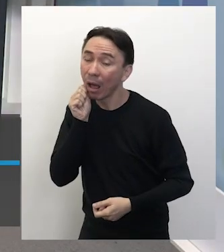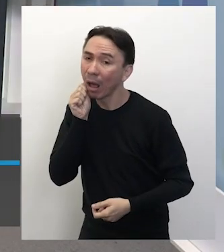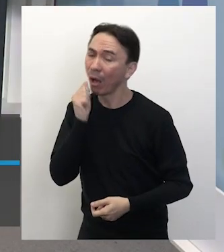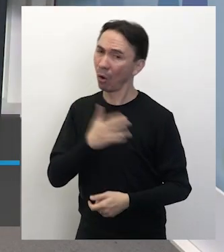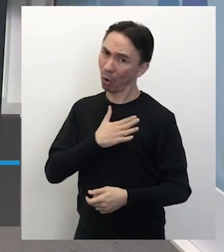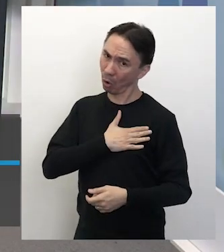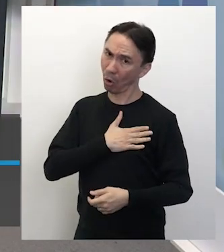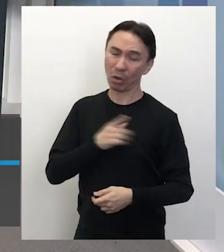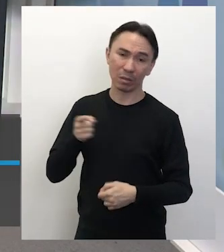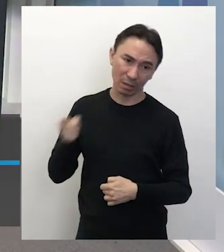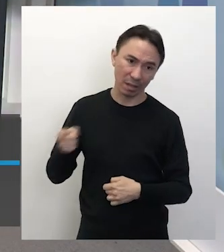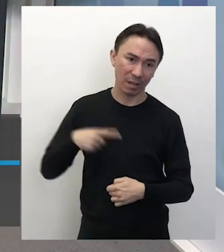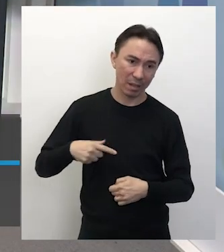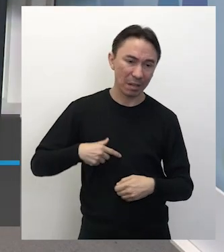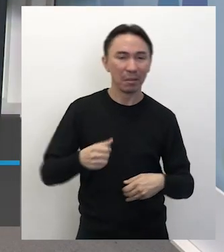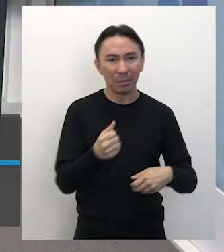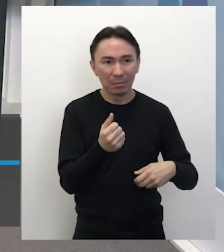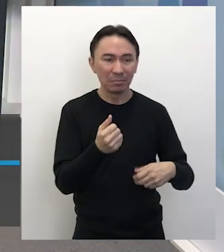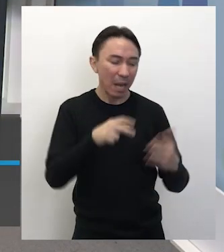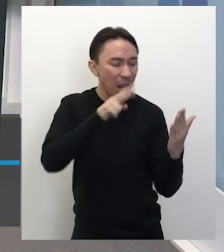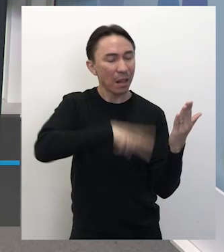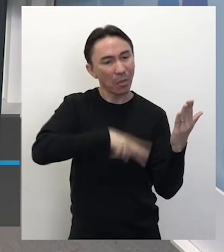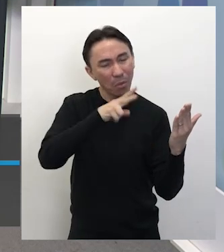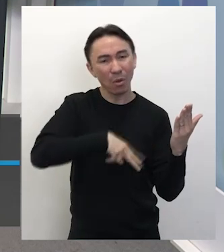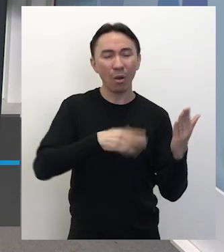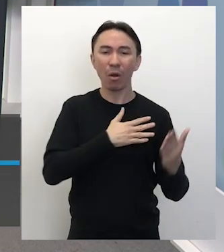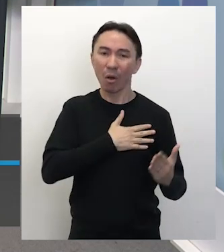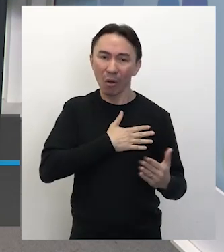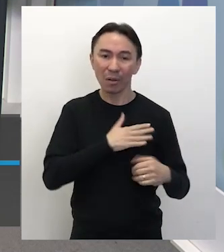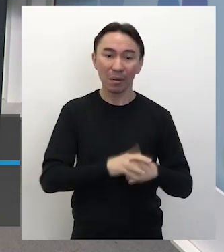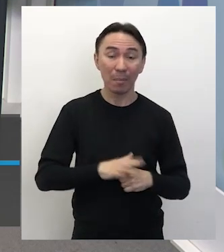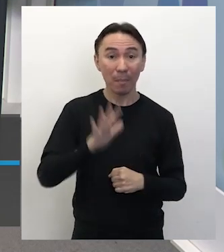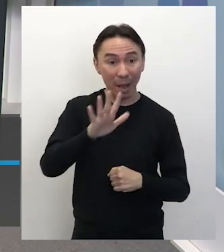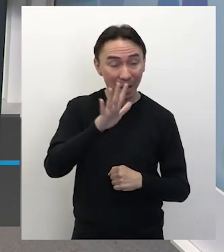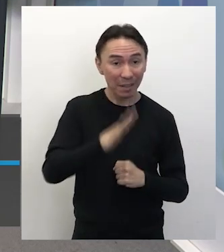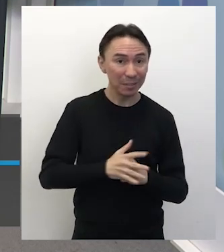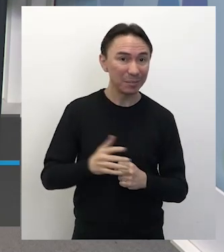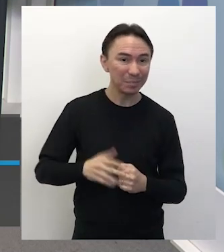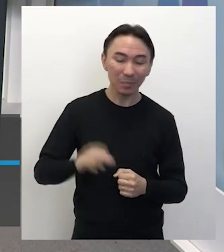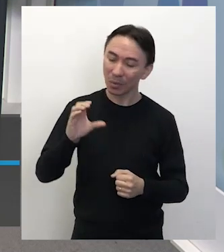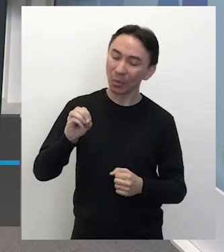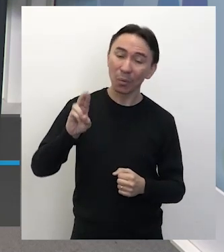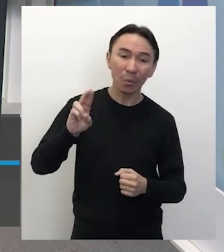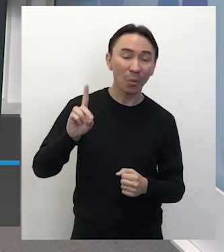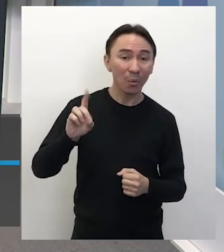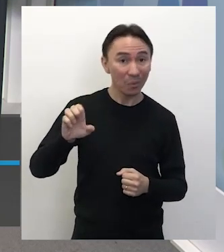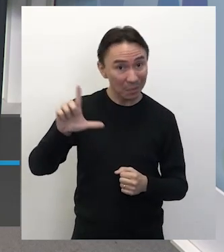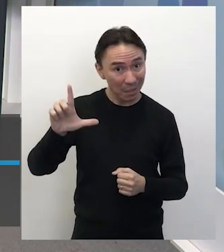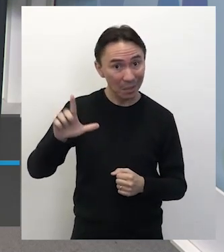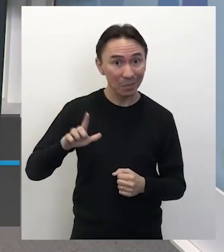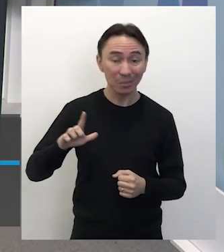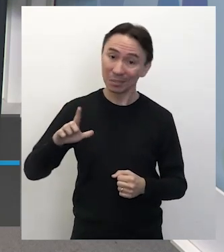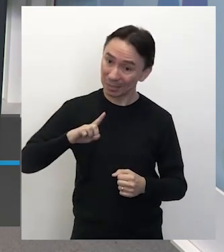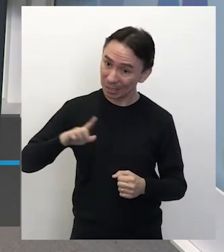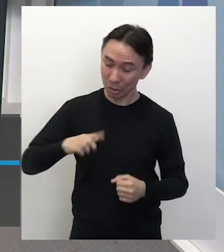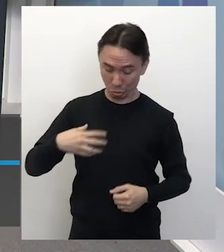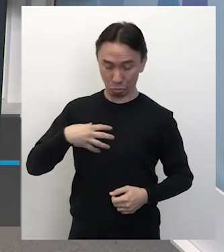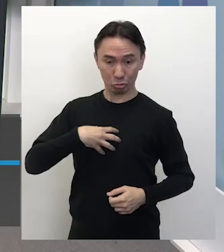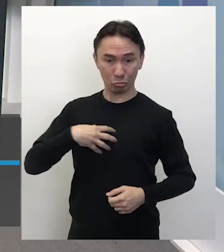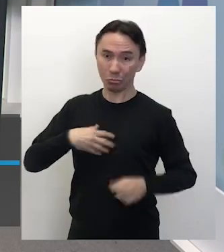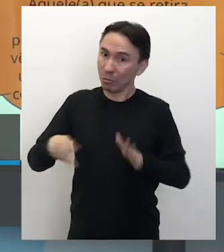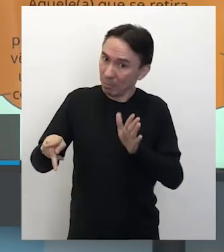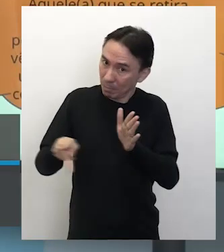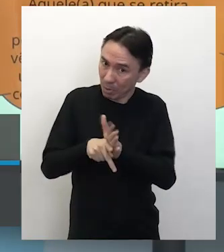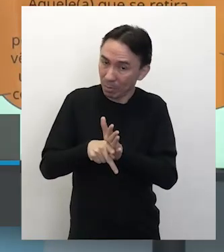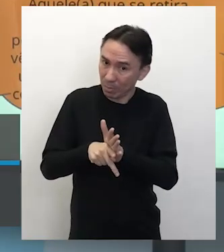Ele tem ali uma característica específica. Coloca alguém mais característico, Isso, né? Acho que fica bem mais legal. Então, vocês